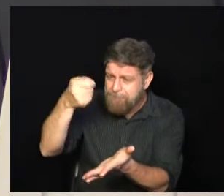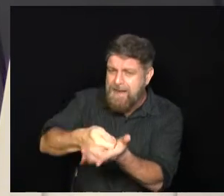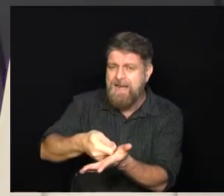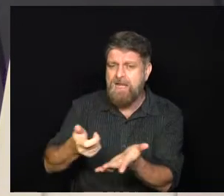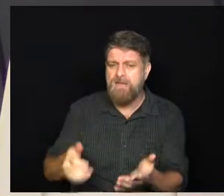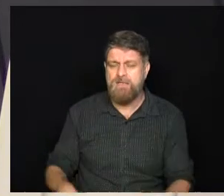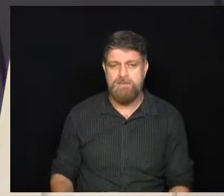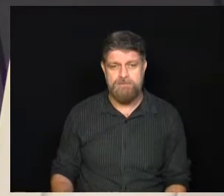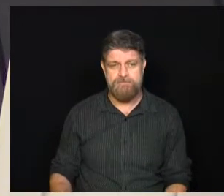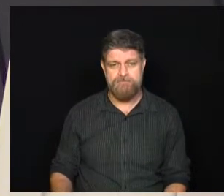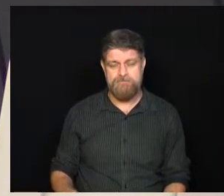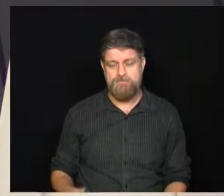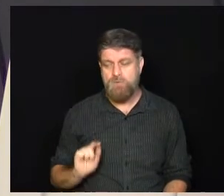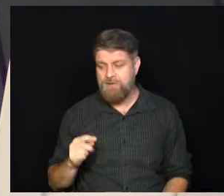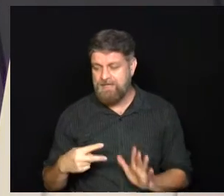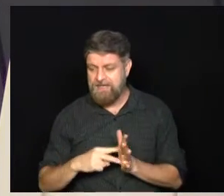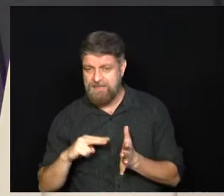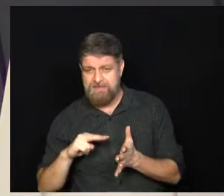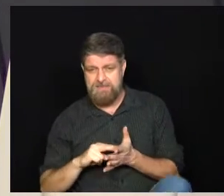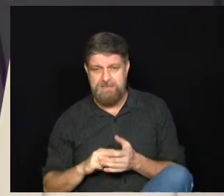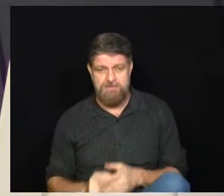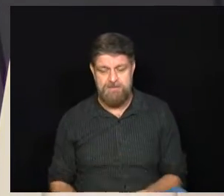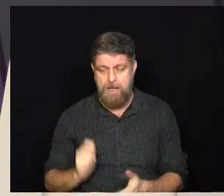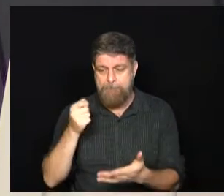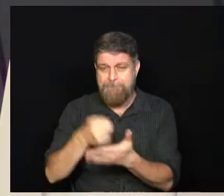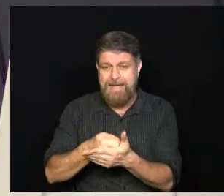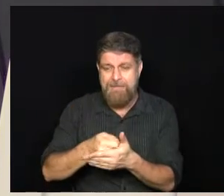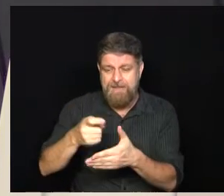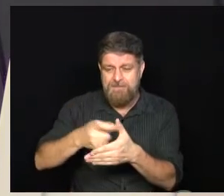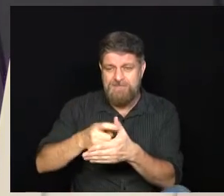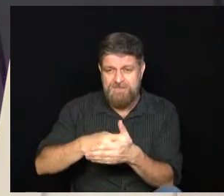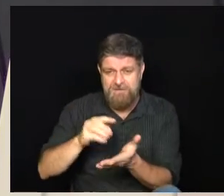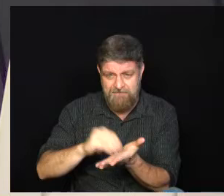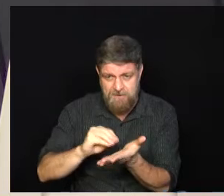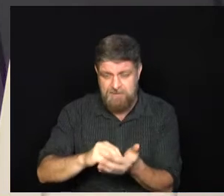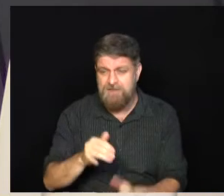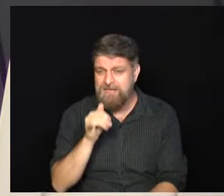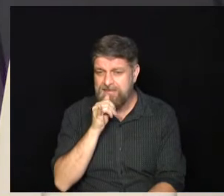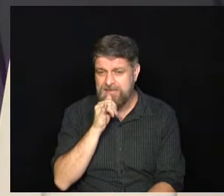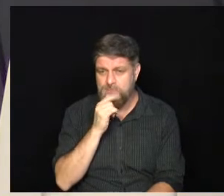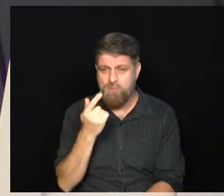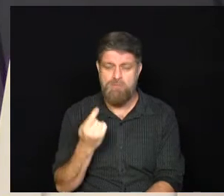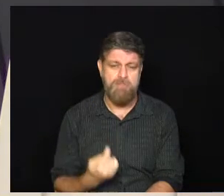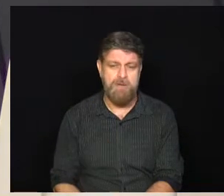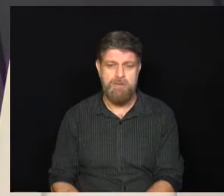pagar, o que é o resto a pagar? Quando é liquidada uma despesa,